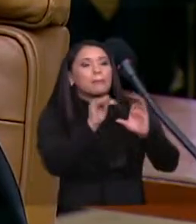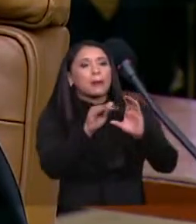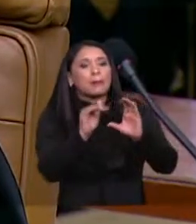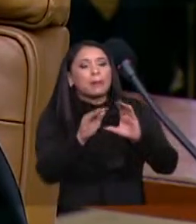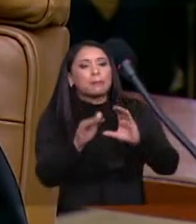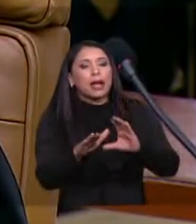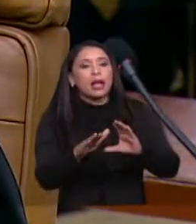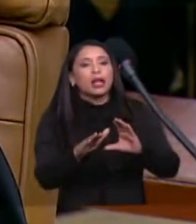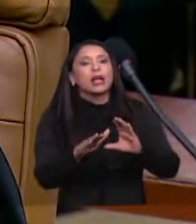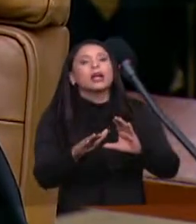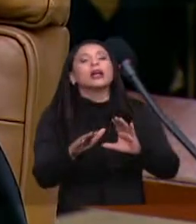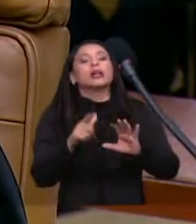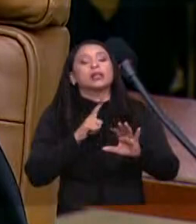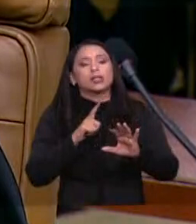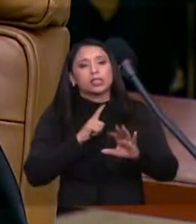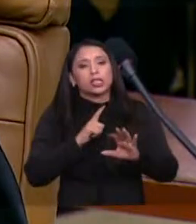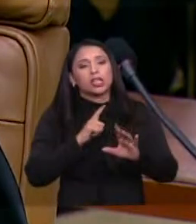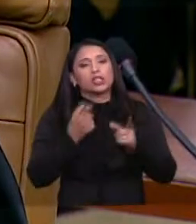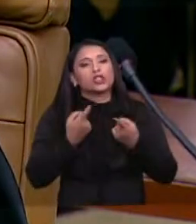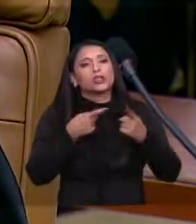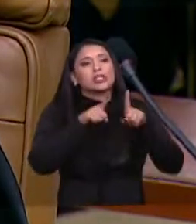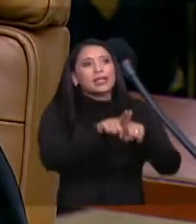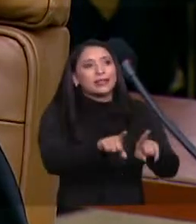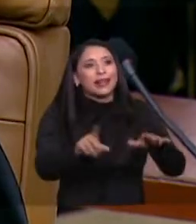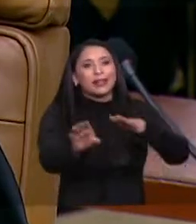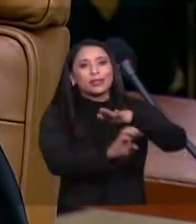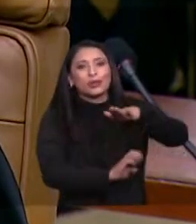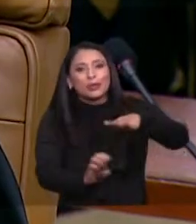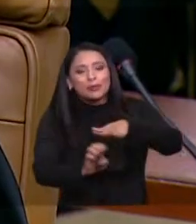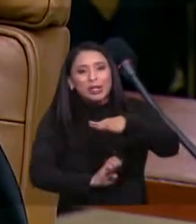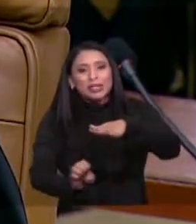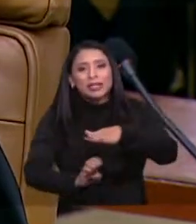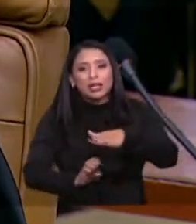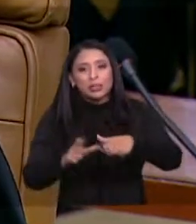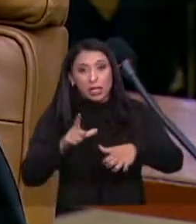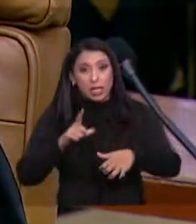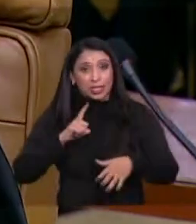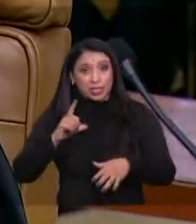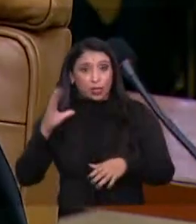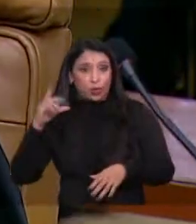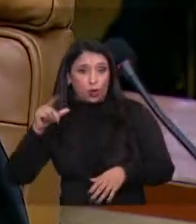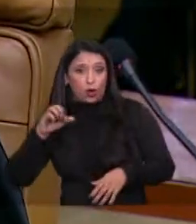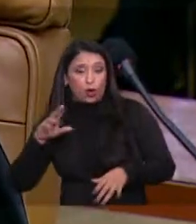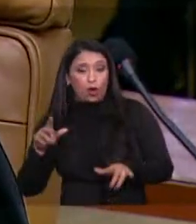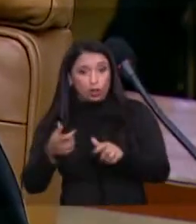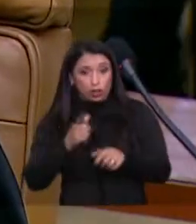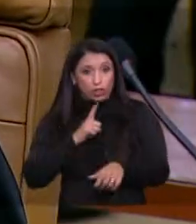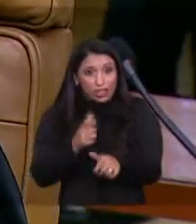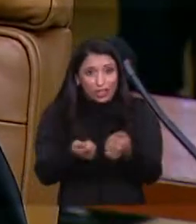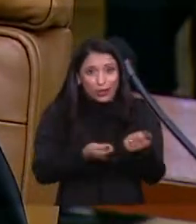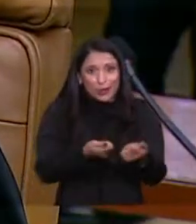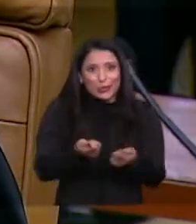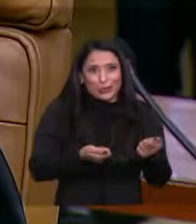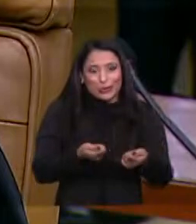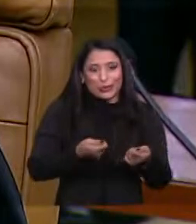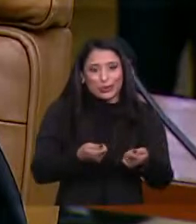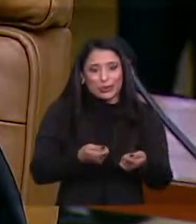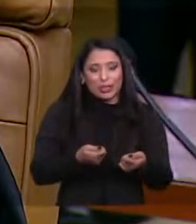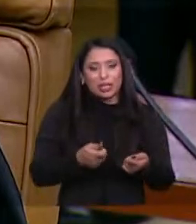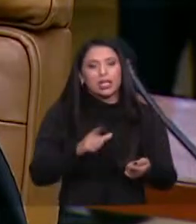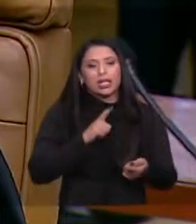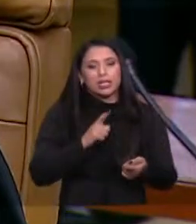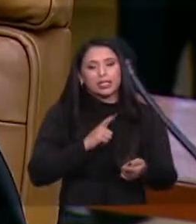correntes titularizadas por sociedades empresárias sobre as quais ele tinha controle acrescenta as reprimendas